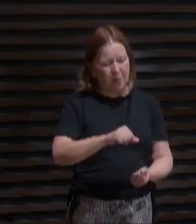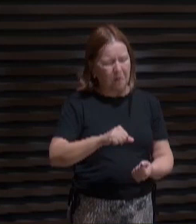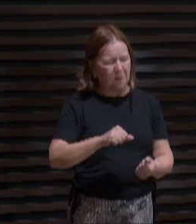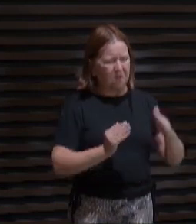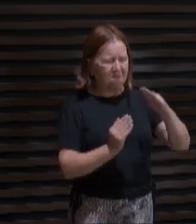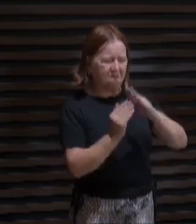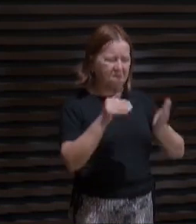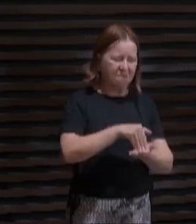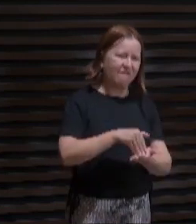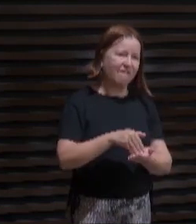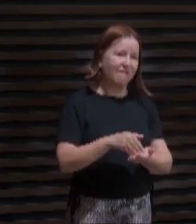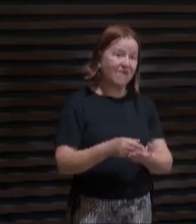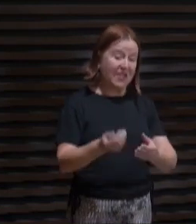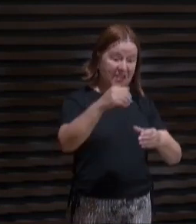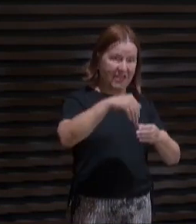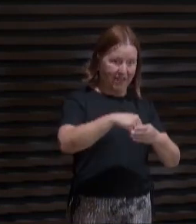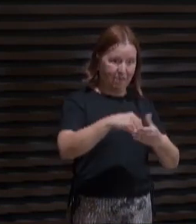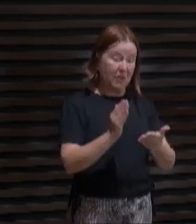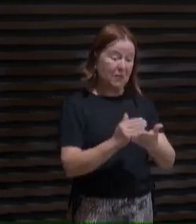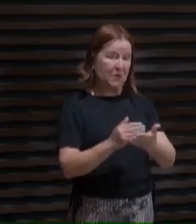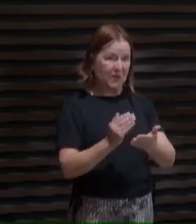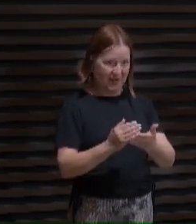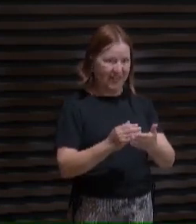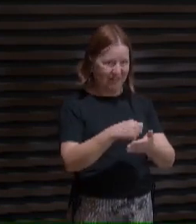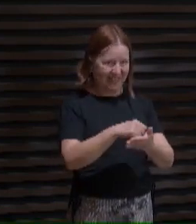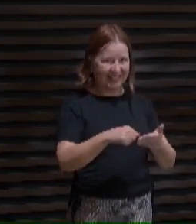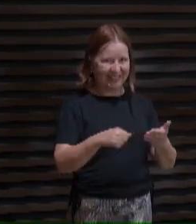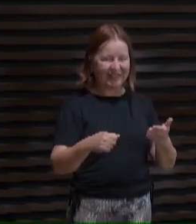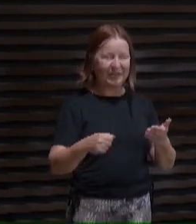os livros que seriam escritos.